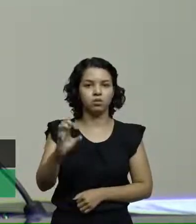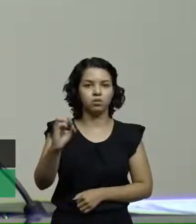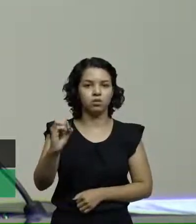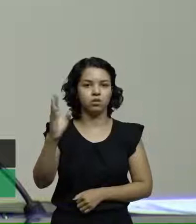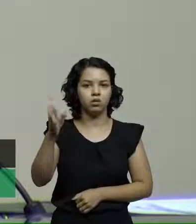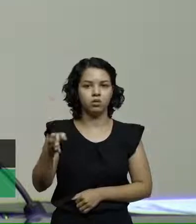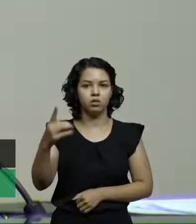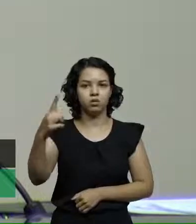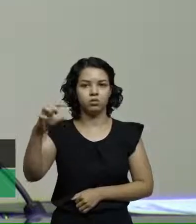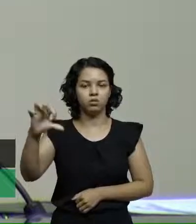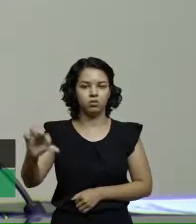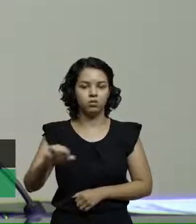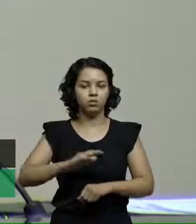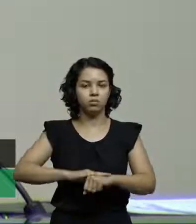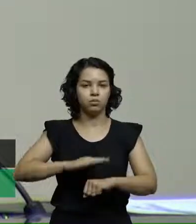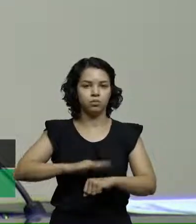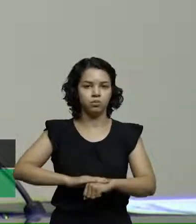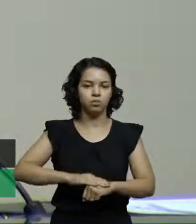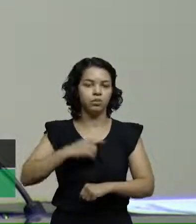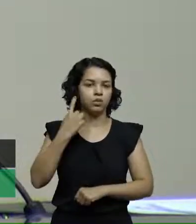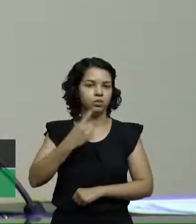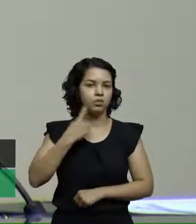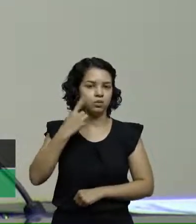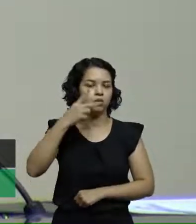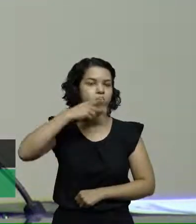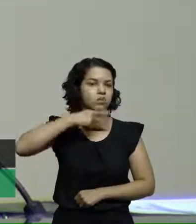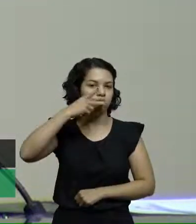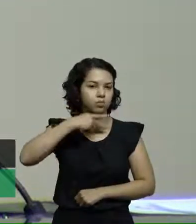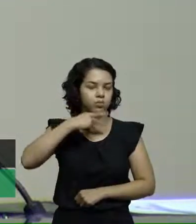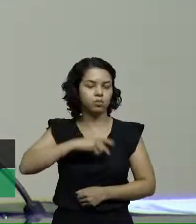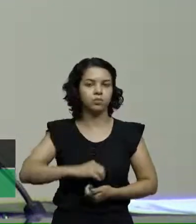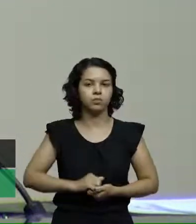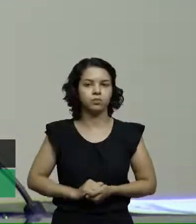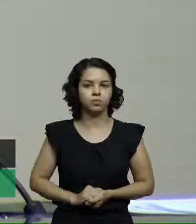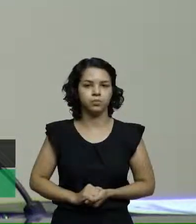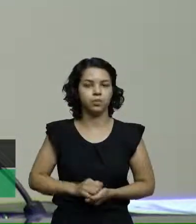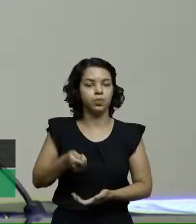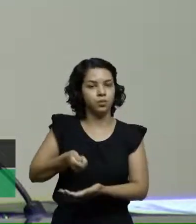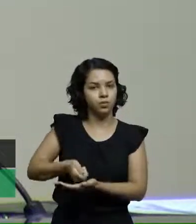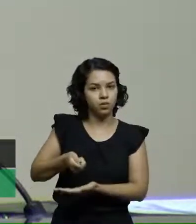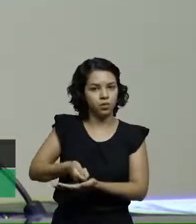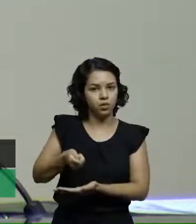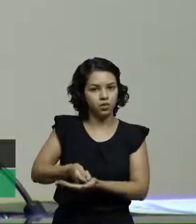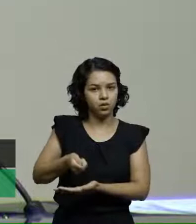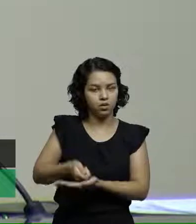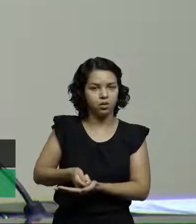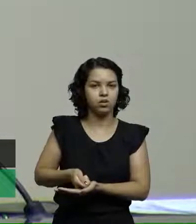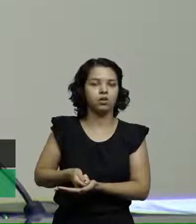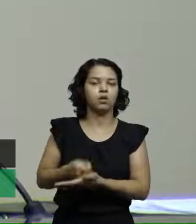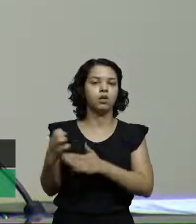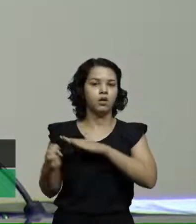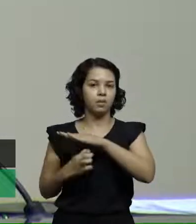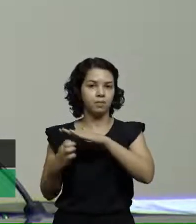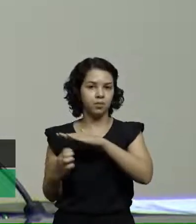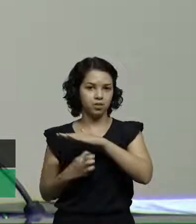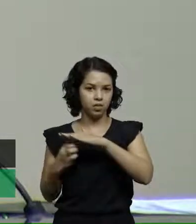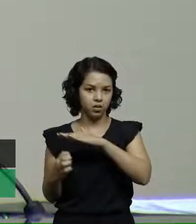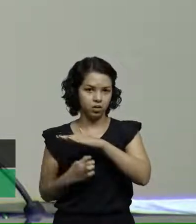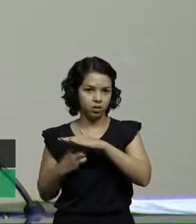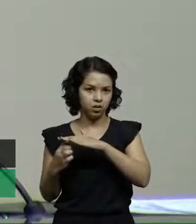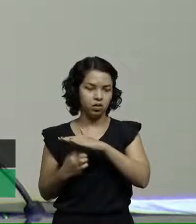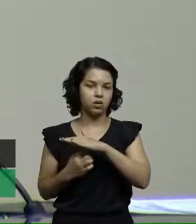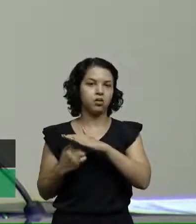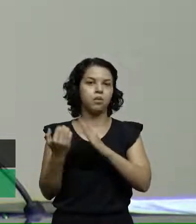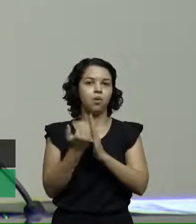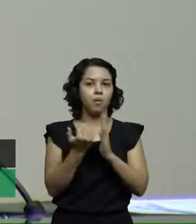247.0/2019. Autor, deputado Kennedy Nunes. Obriga as operadoras de plano de saúde, no âmbito do